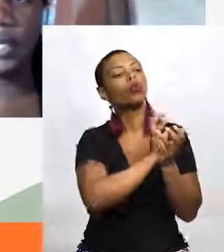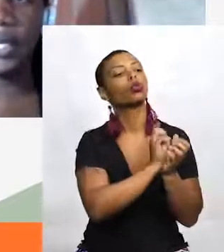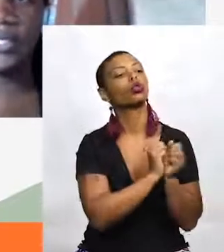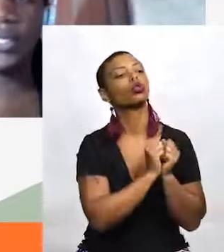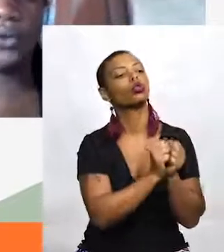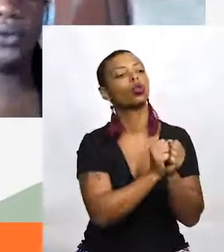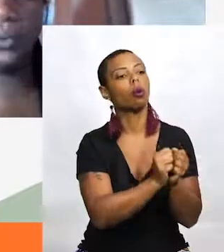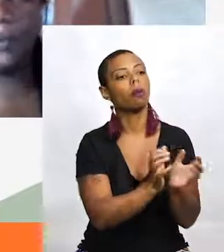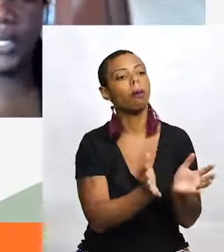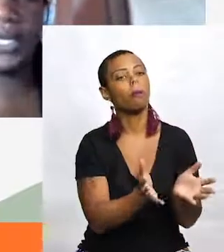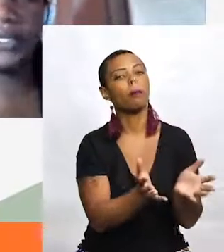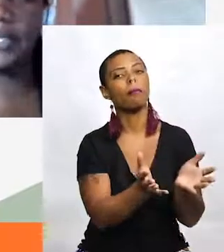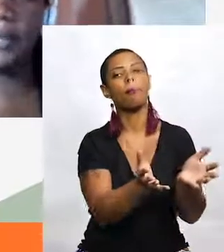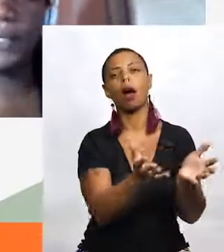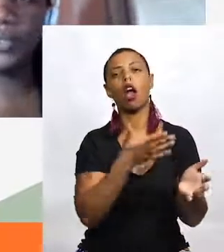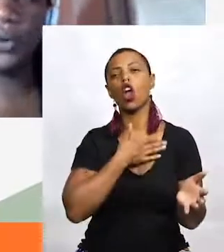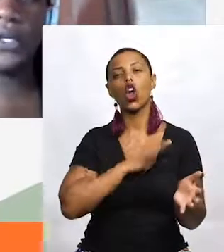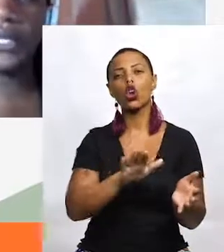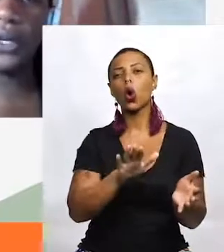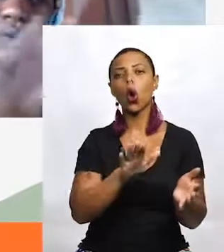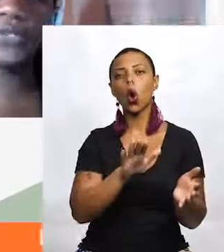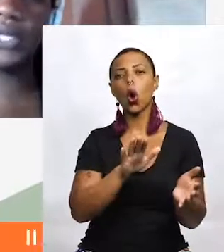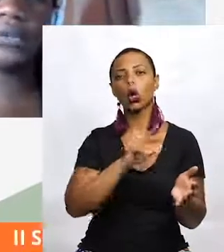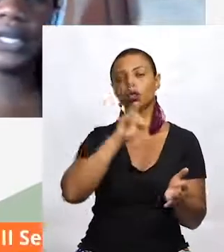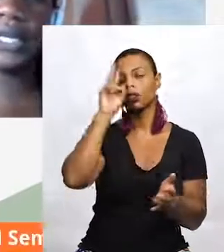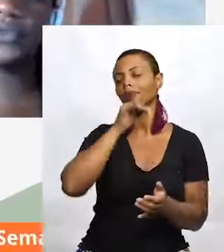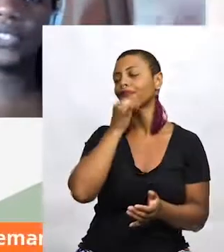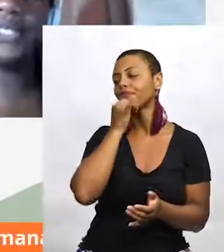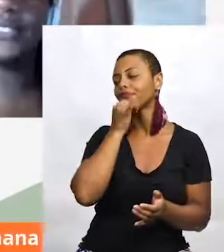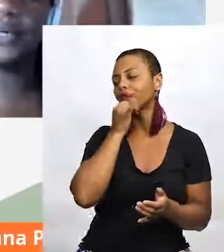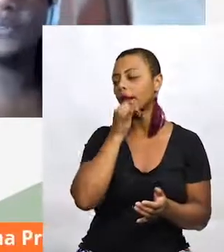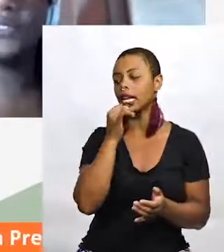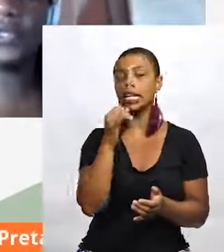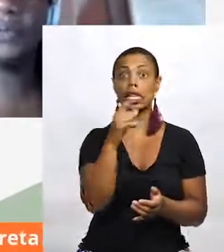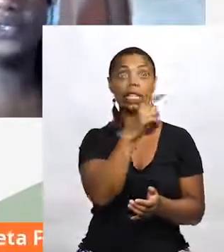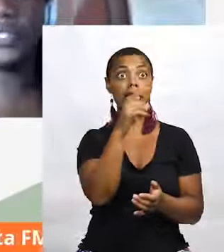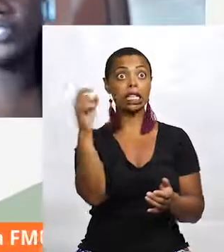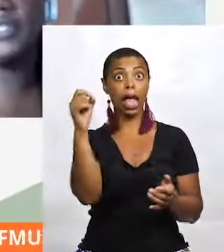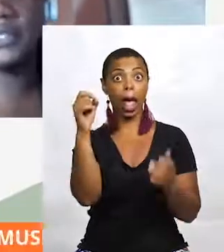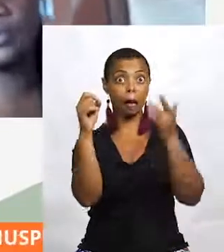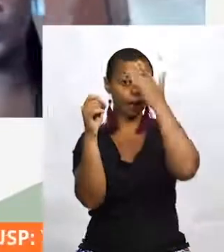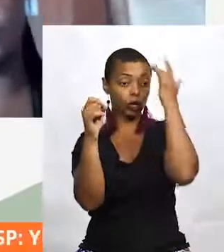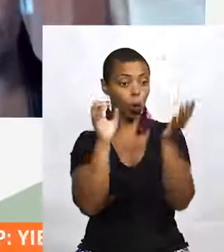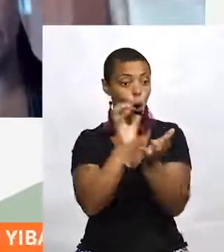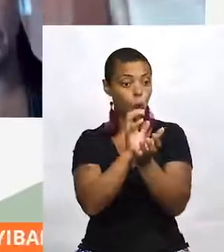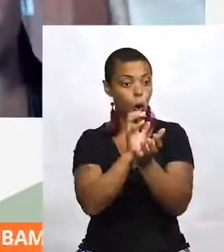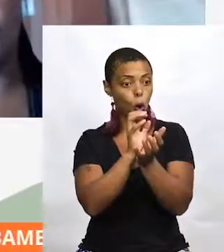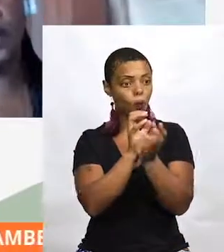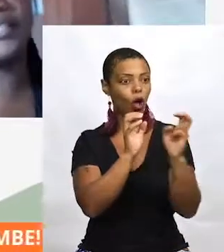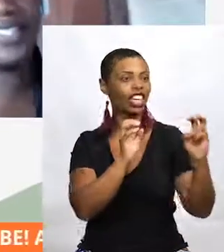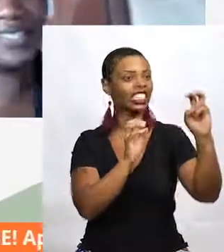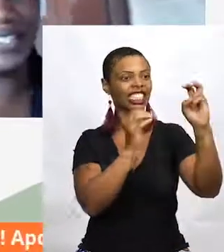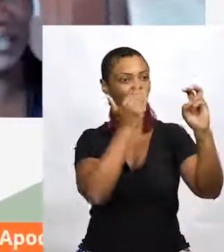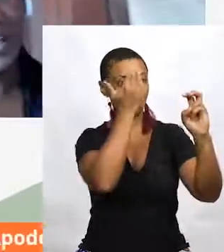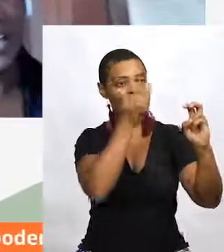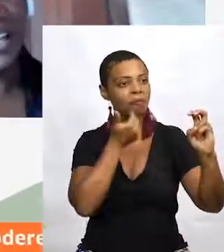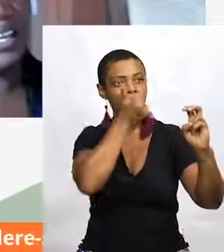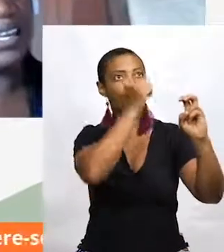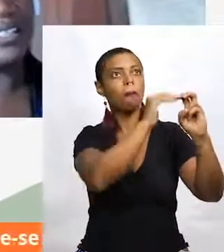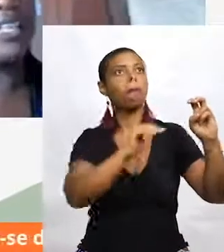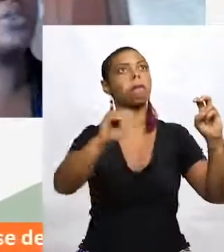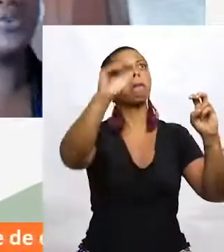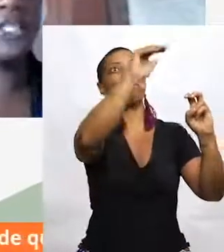dessa história de ter um grupo, sei lá, de 100 pessoas, com 5 talentos, e essas são as pessoas bem-sucedidas, enquanto todo o resto está lá